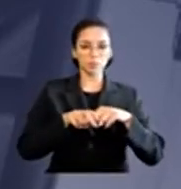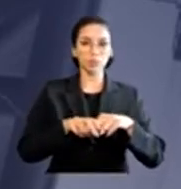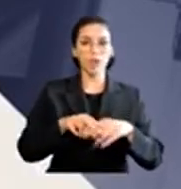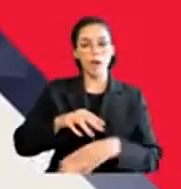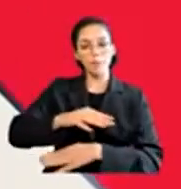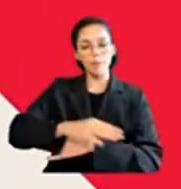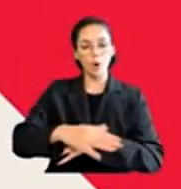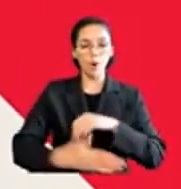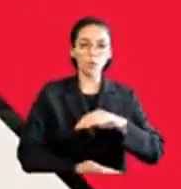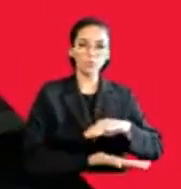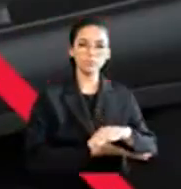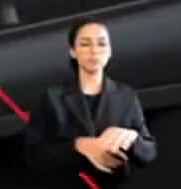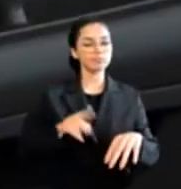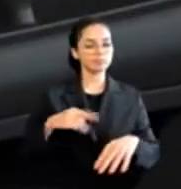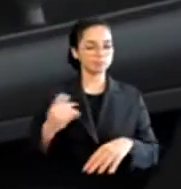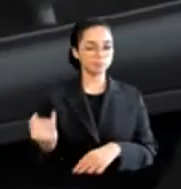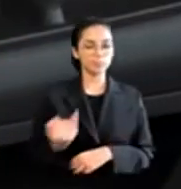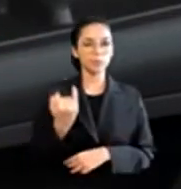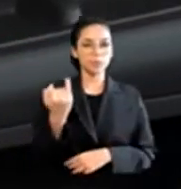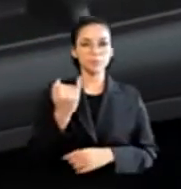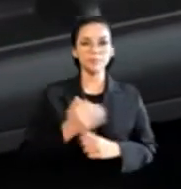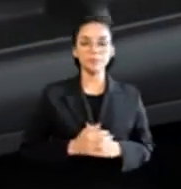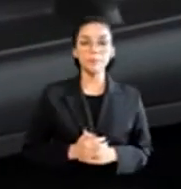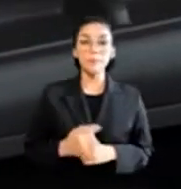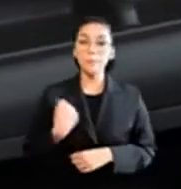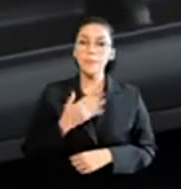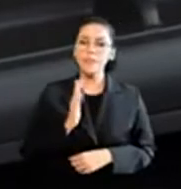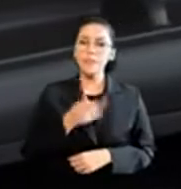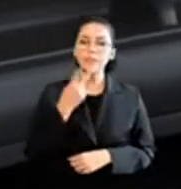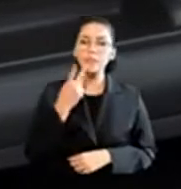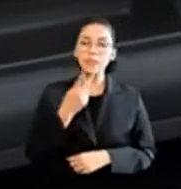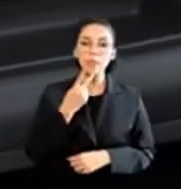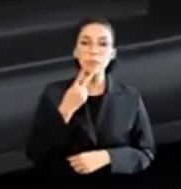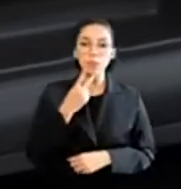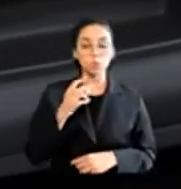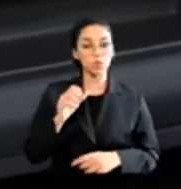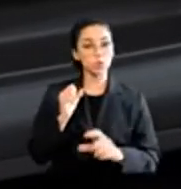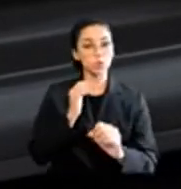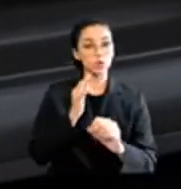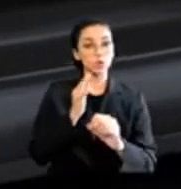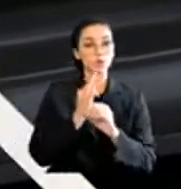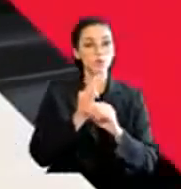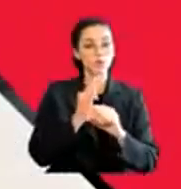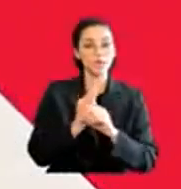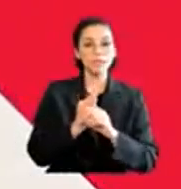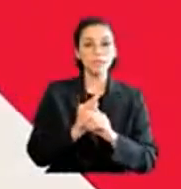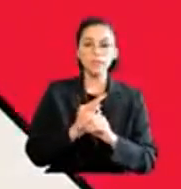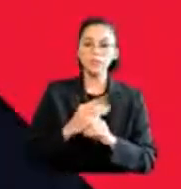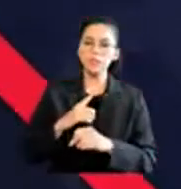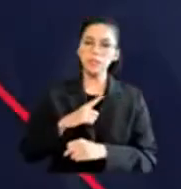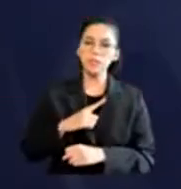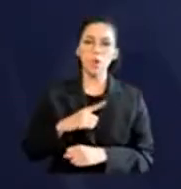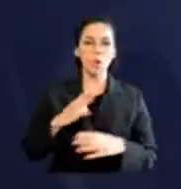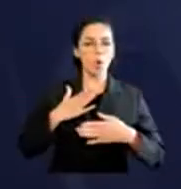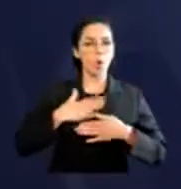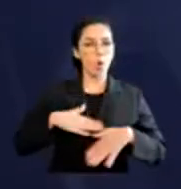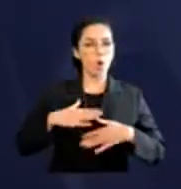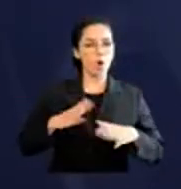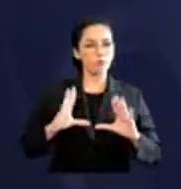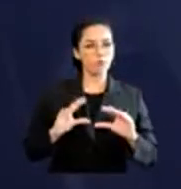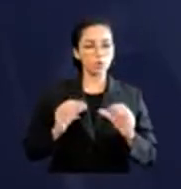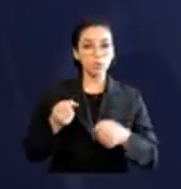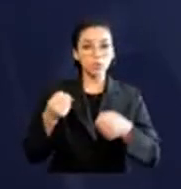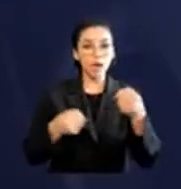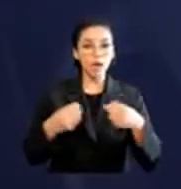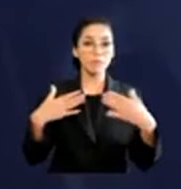conteúdos primordiais. E como falamos que o Fiat Scudo proporciona o mesmo conforto de um carro de passeio, ele não poderia deixar